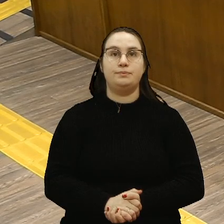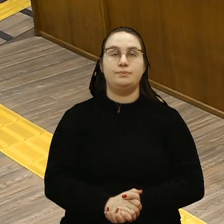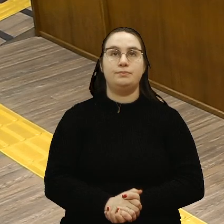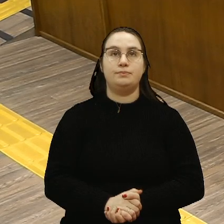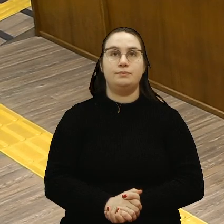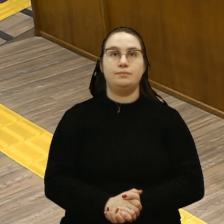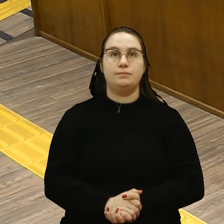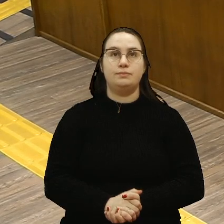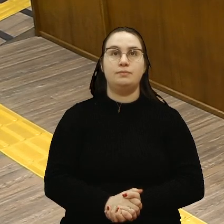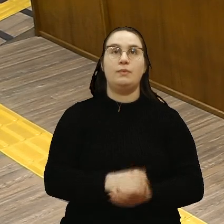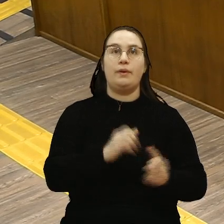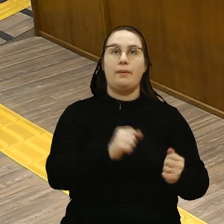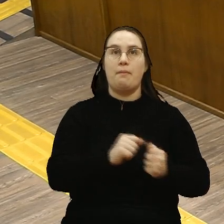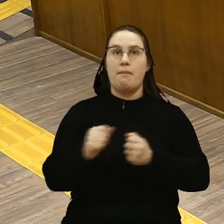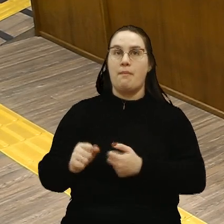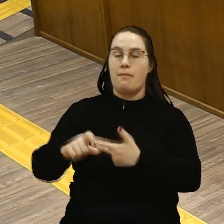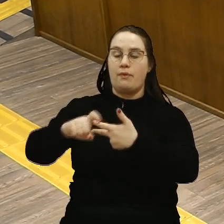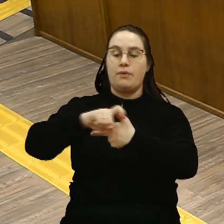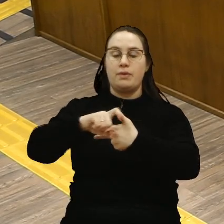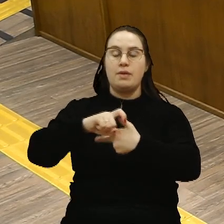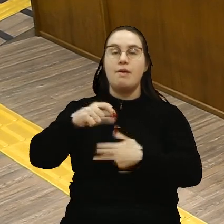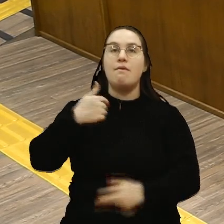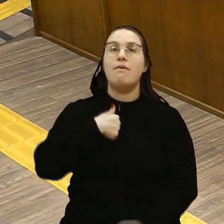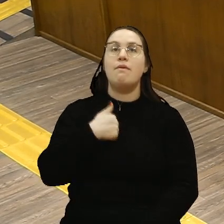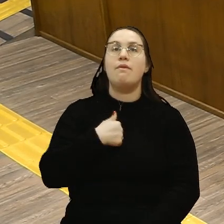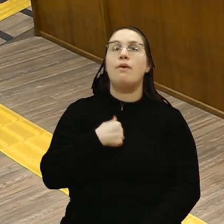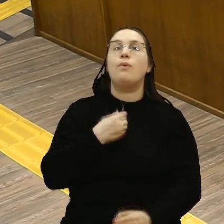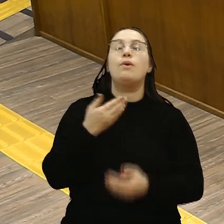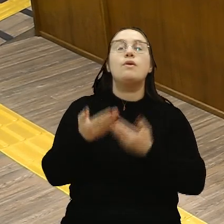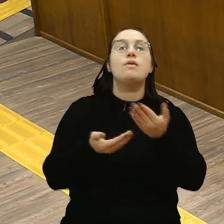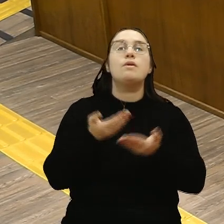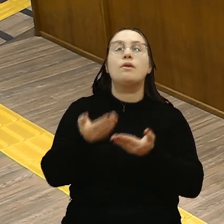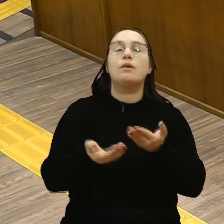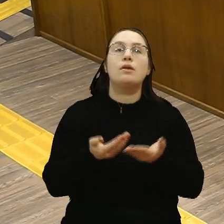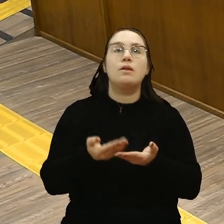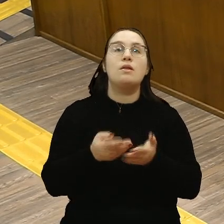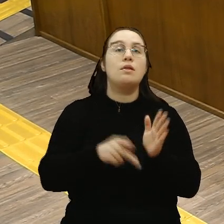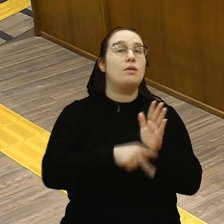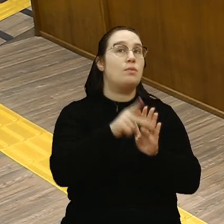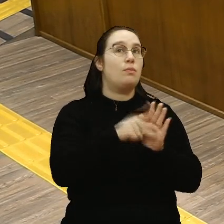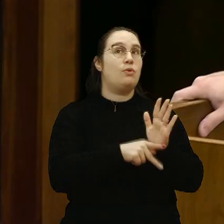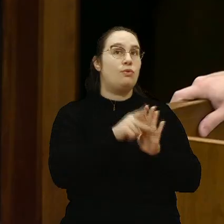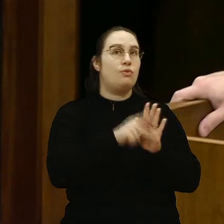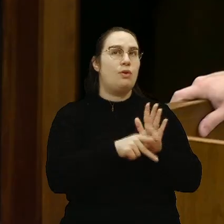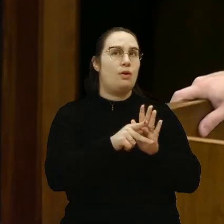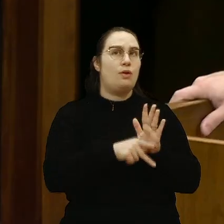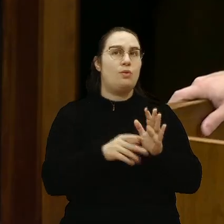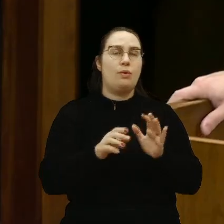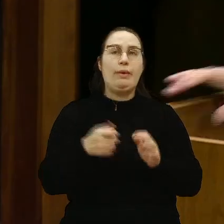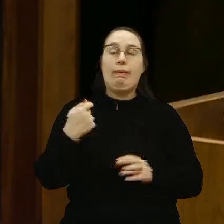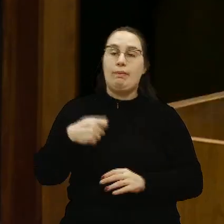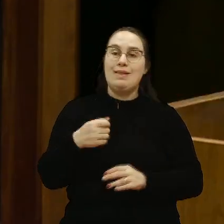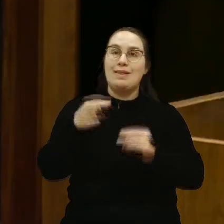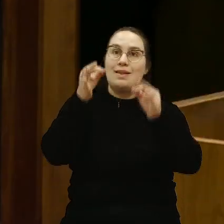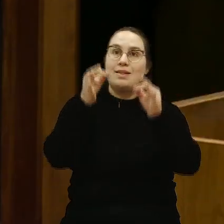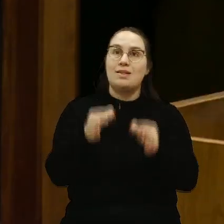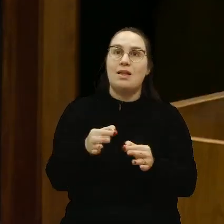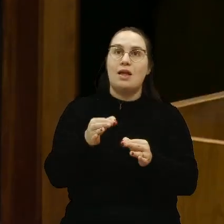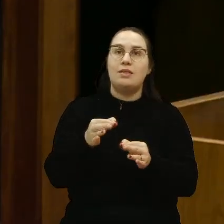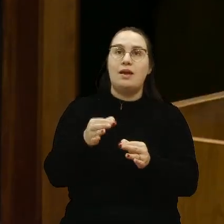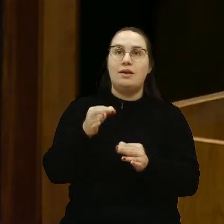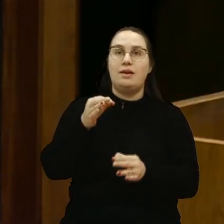Do Poder Executivo. E eu queria tratar desses projetos do jeito que devem ser tratados, vereadora Daiane,